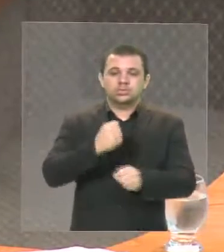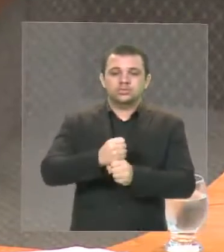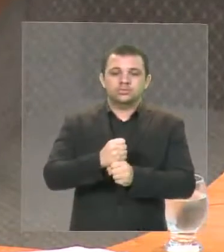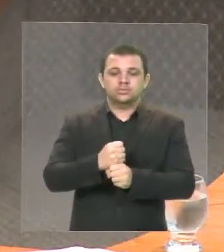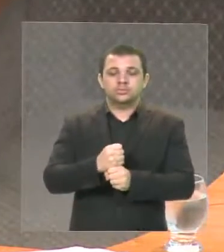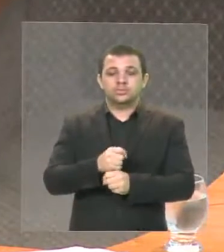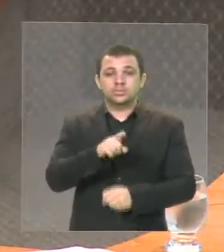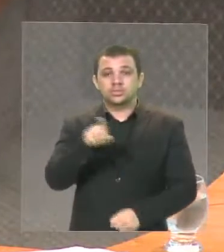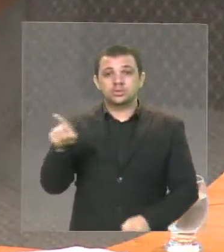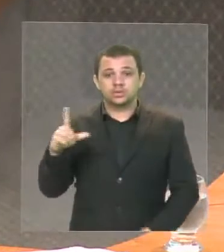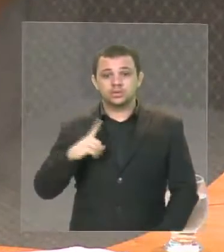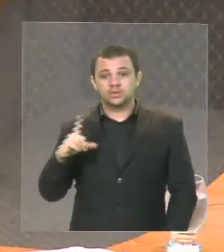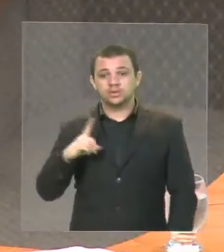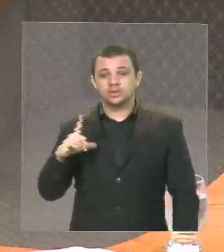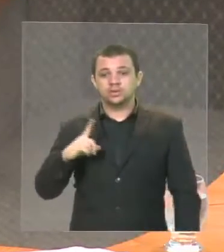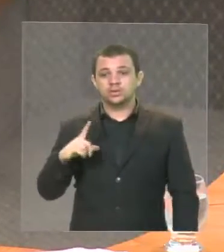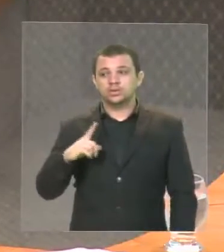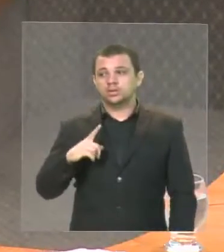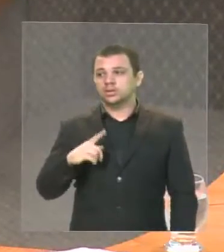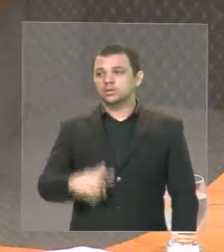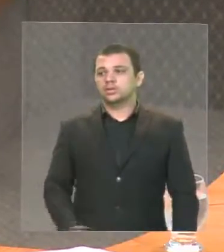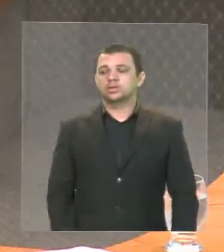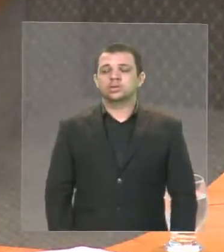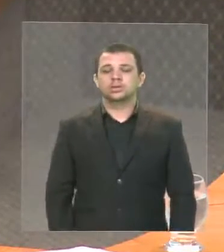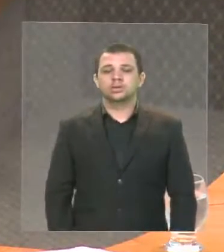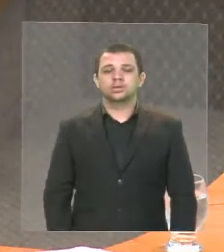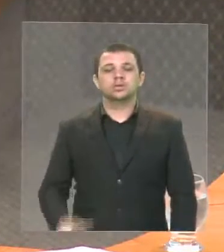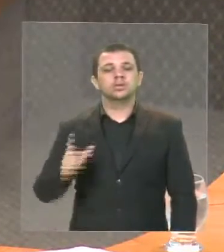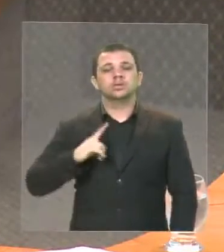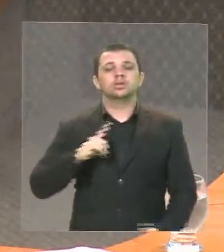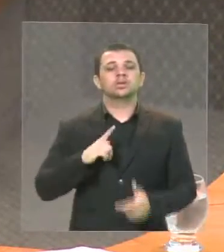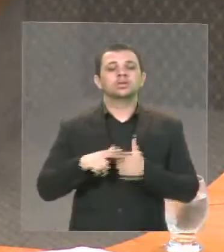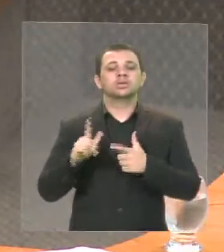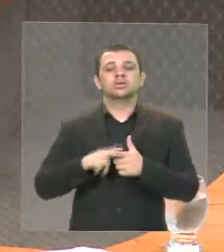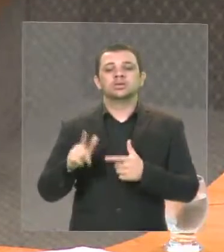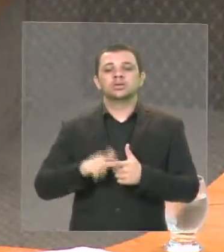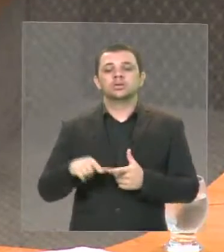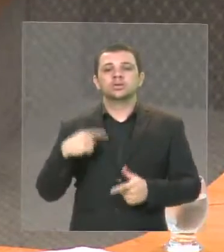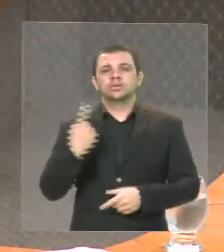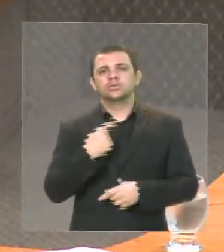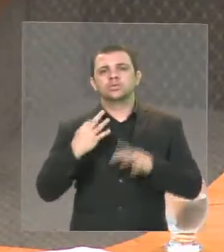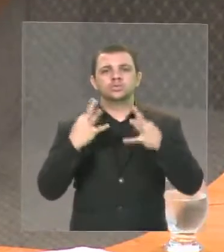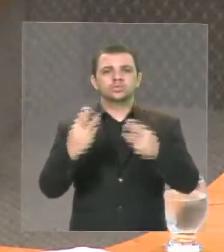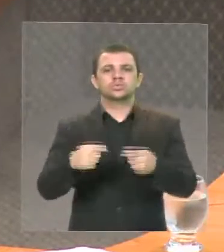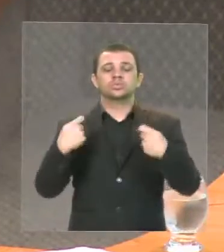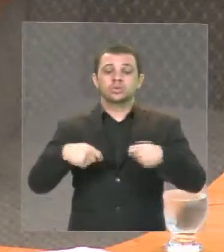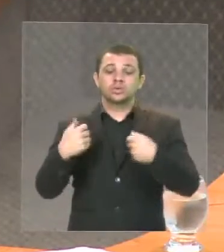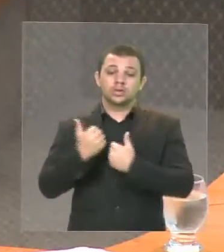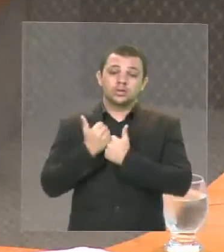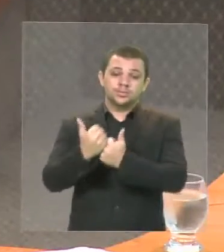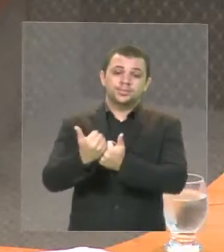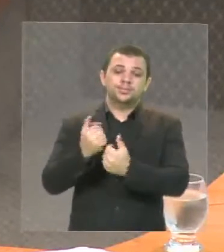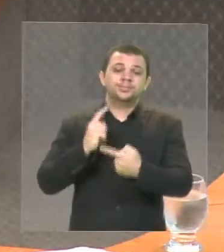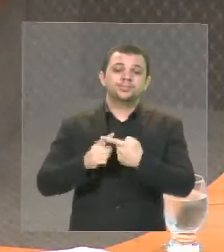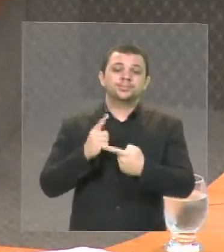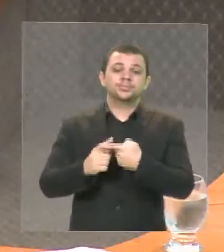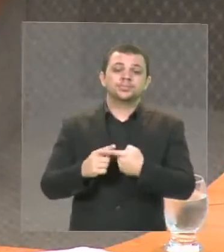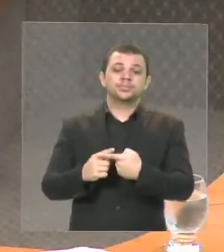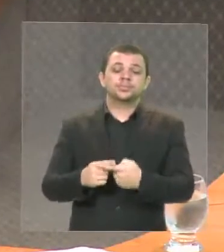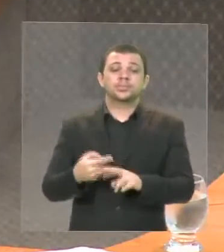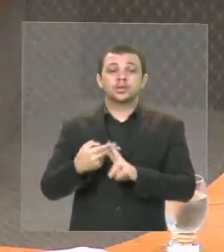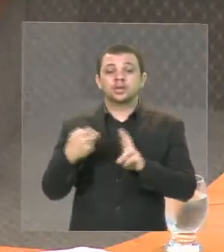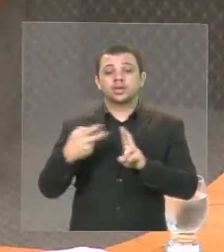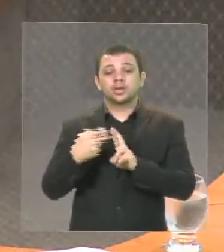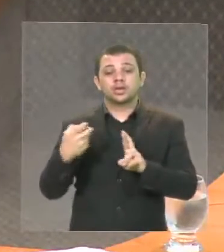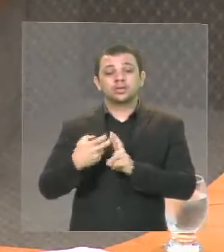estão passando por momentos que exigem de todos nós apoio para que tenham o mínimo de recursos